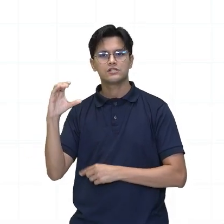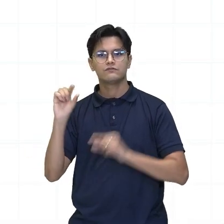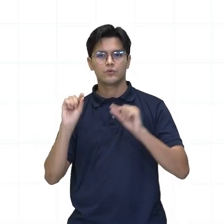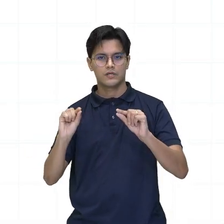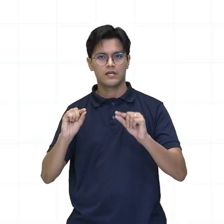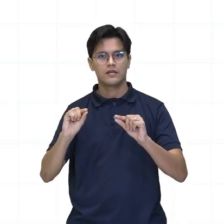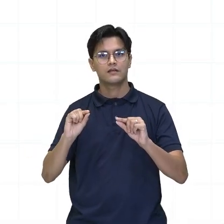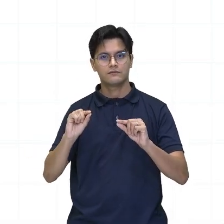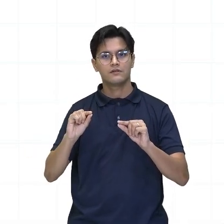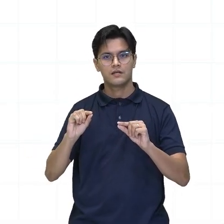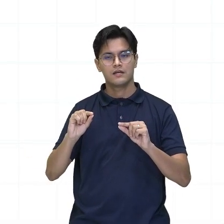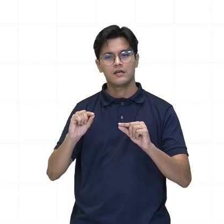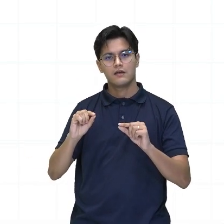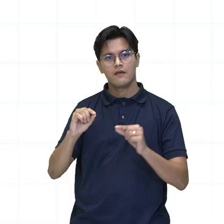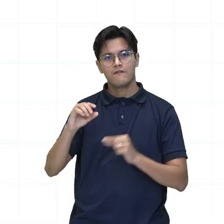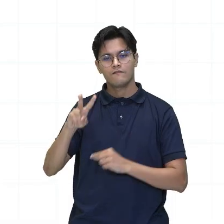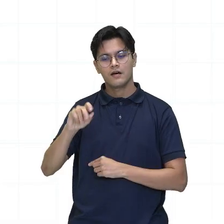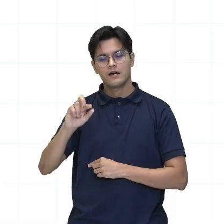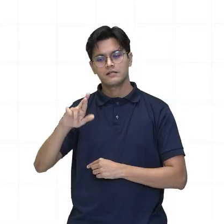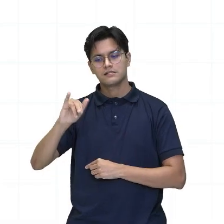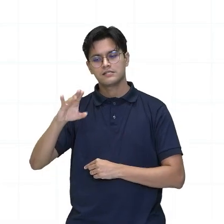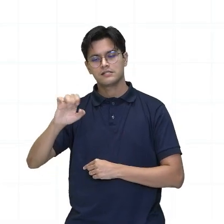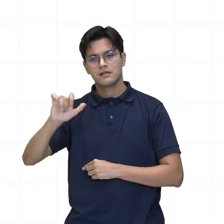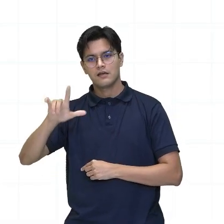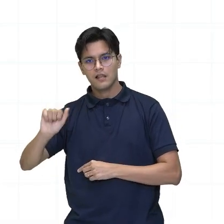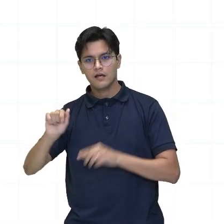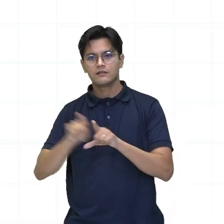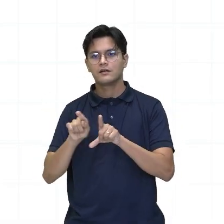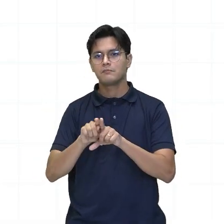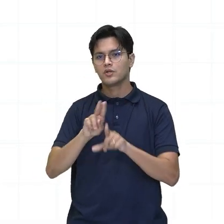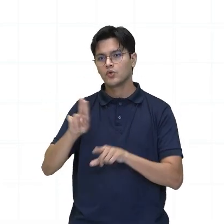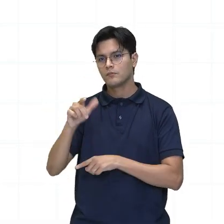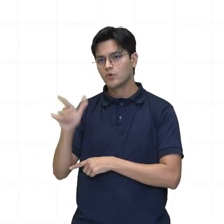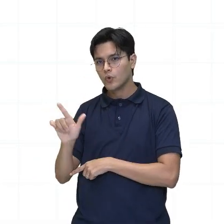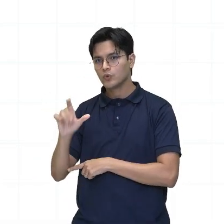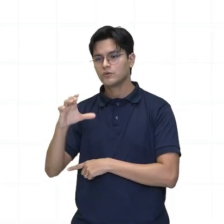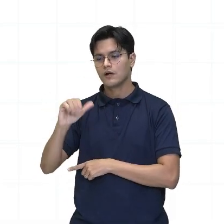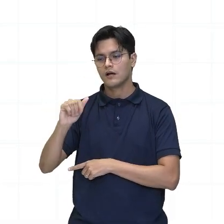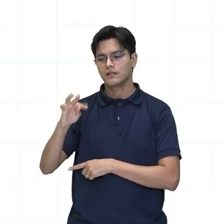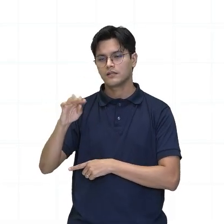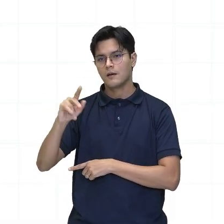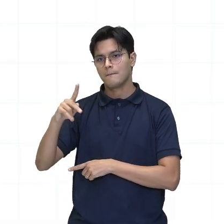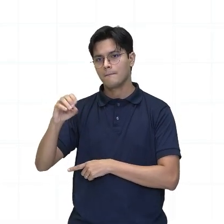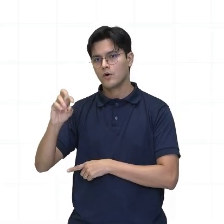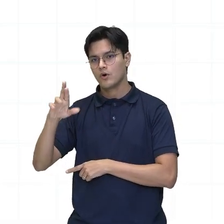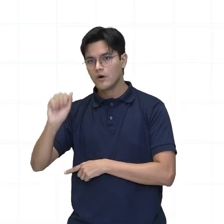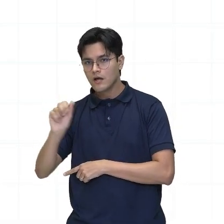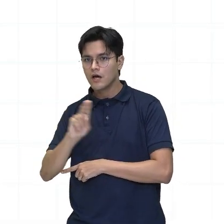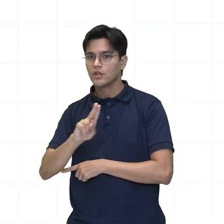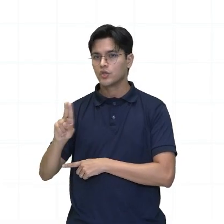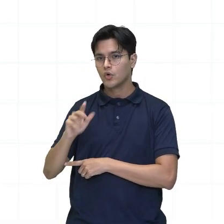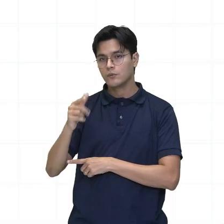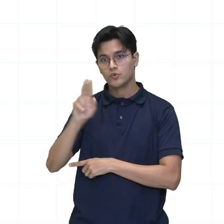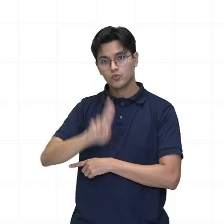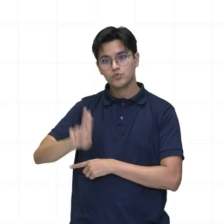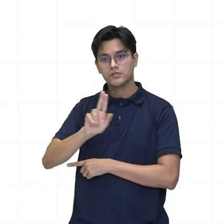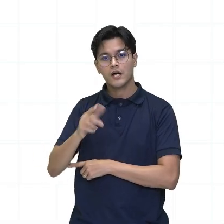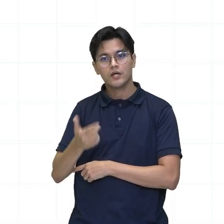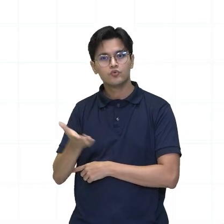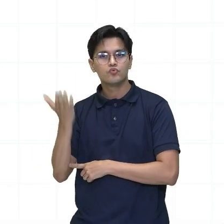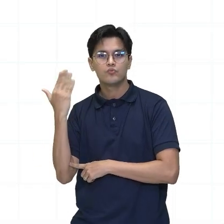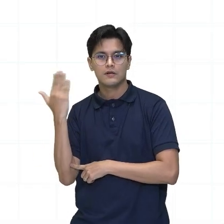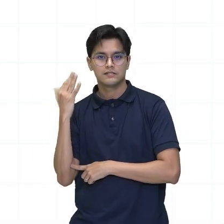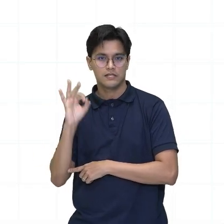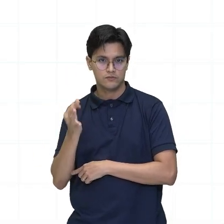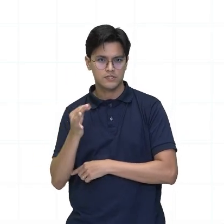é causada por um vírus também, denominado de vírus varicela zoster. Como